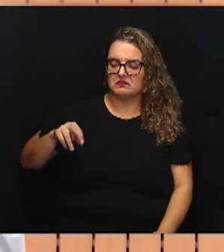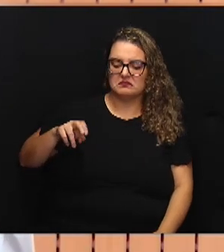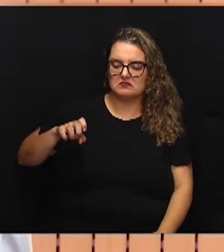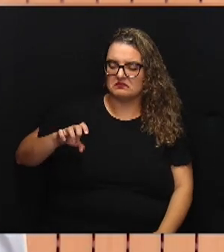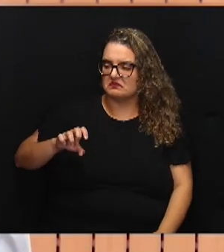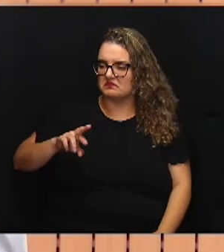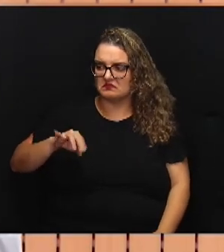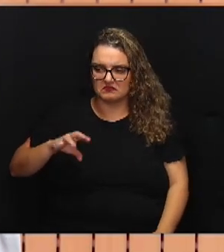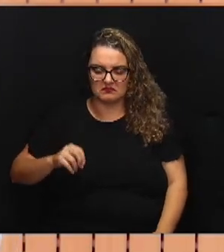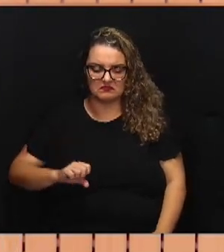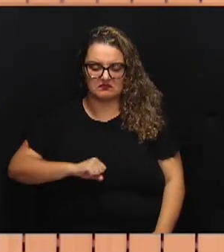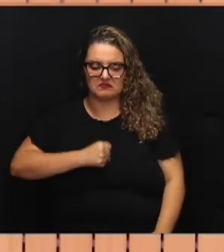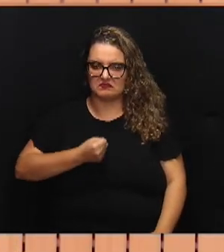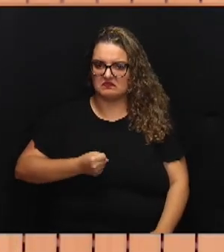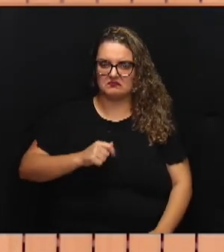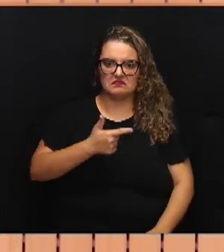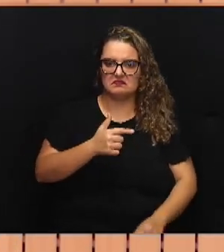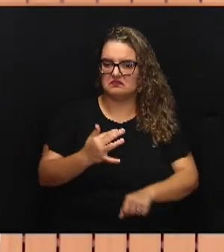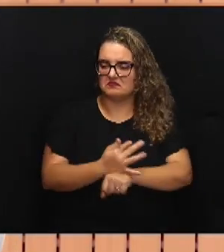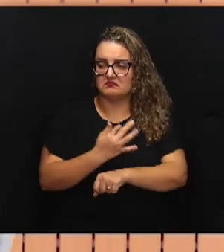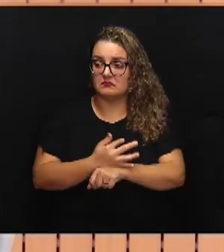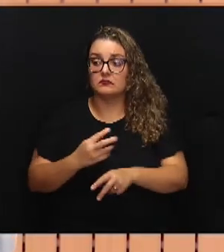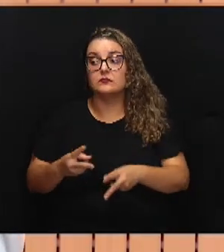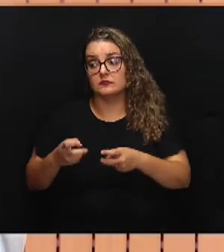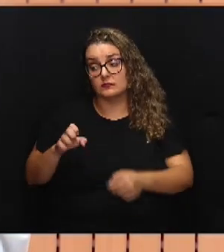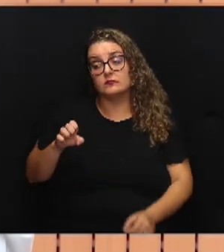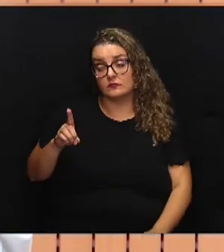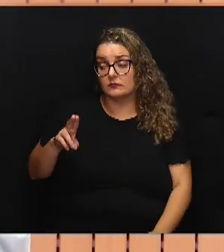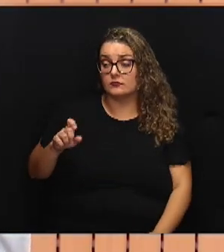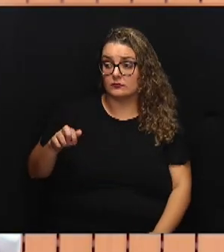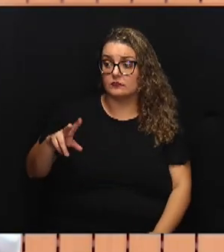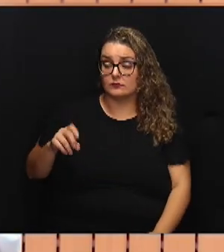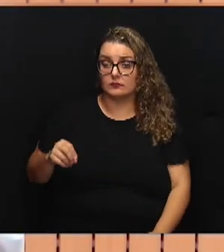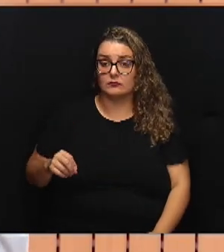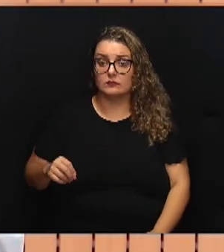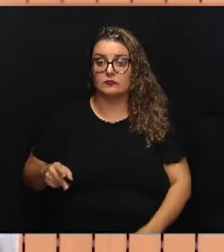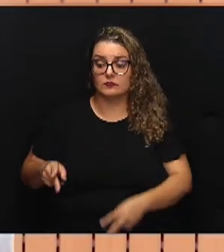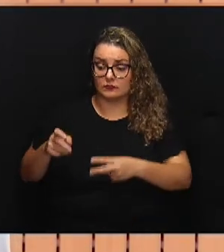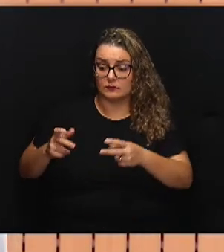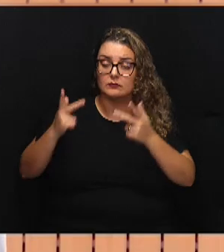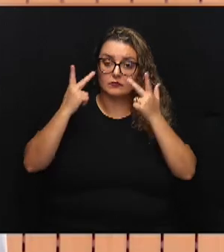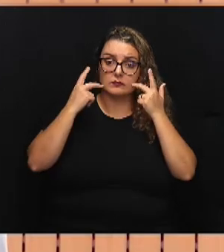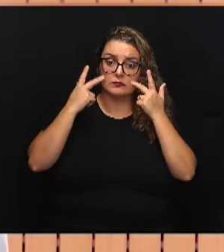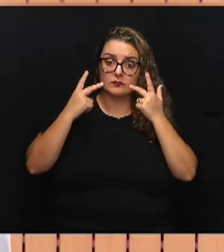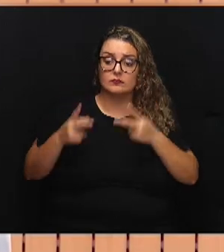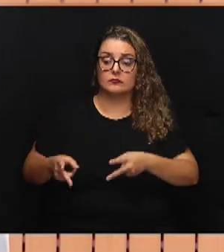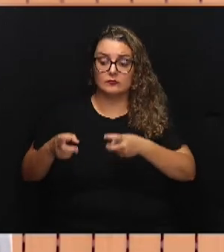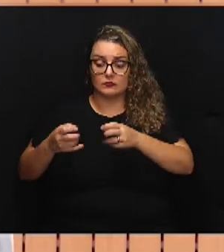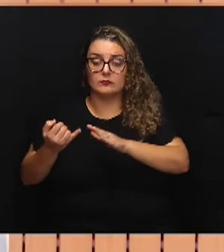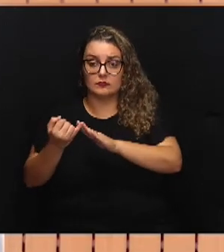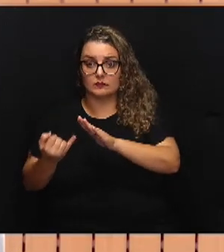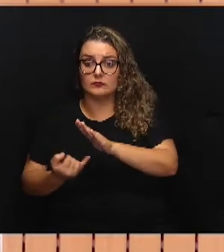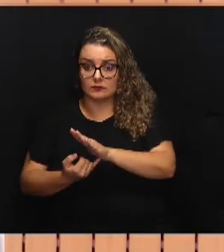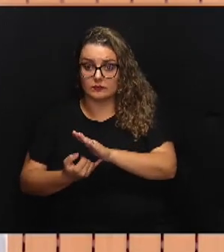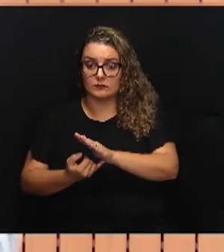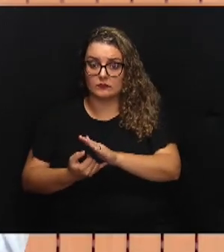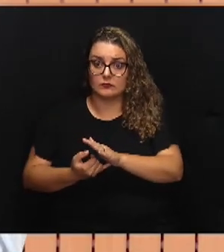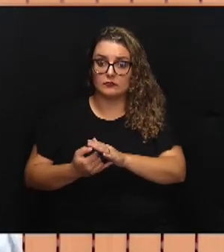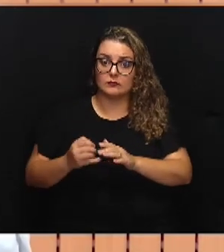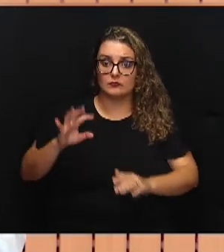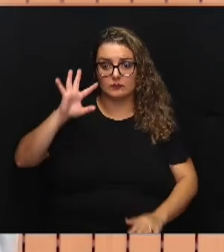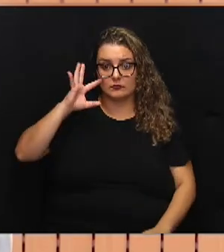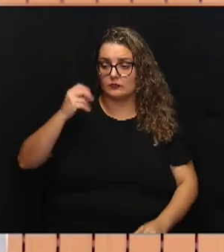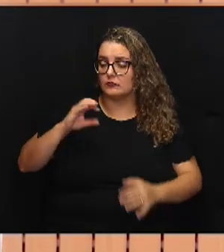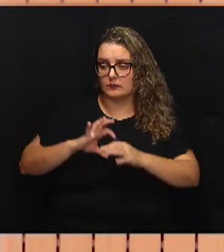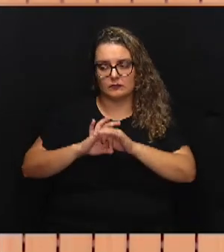da intolerância. Ao reconhecer o Eduardo, naturalmente, nós reconhecemos o Instituto Conhecimento Liberta, o